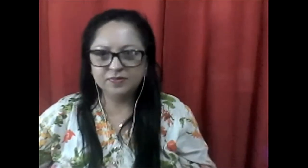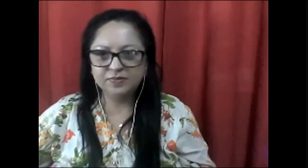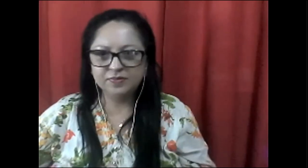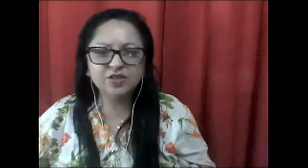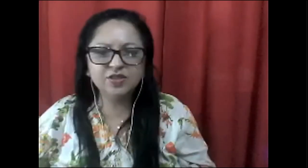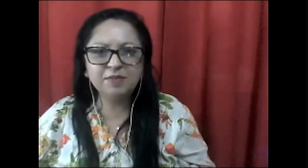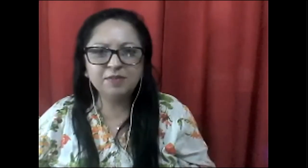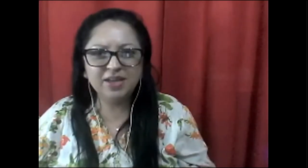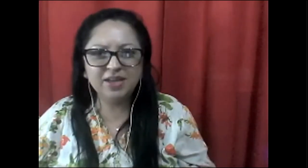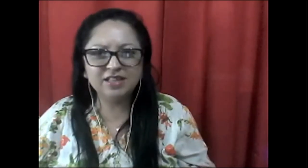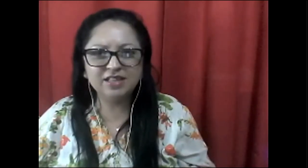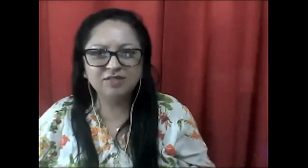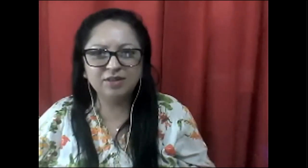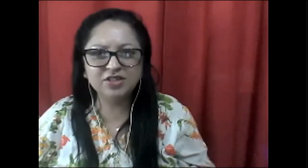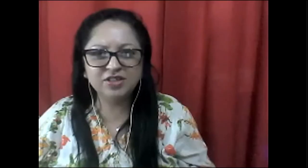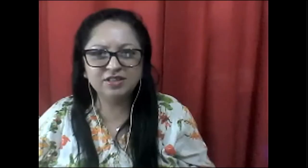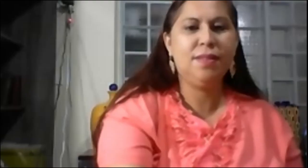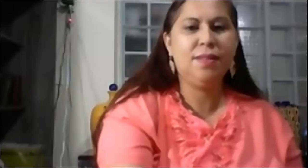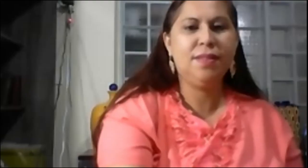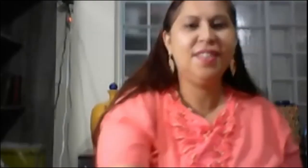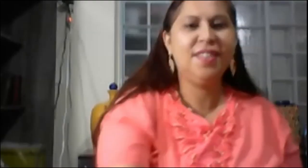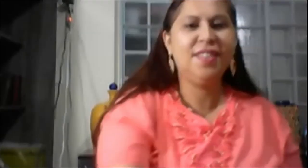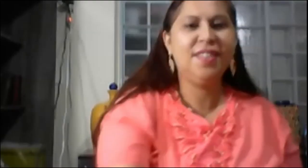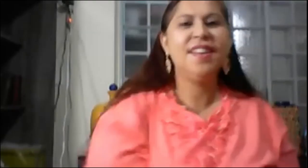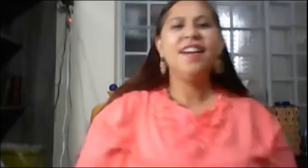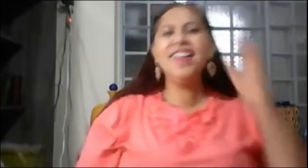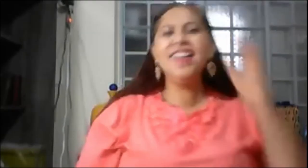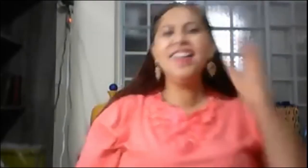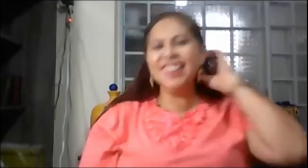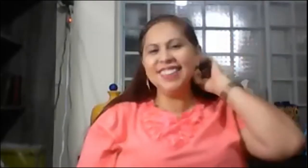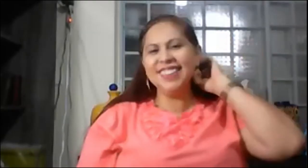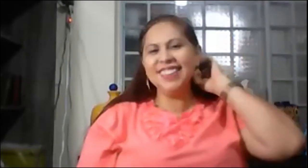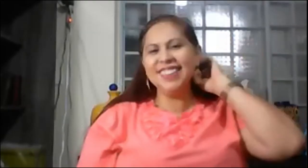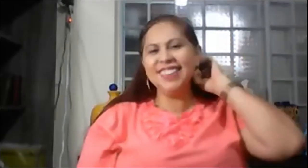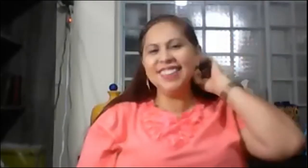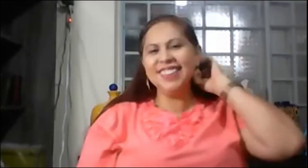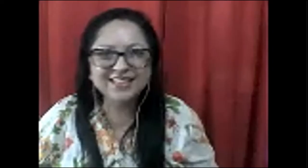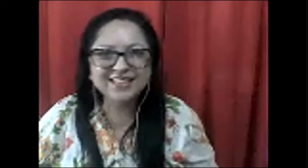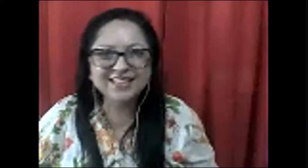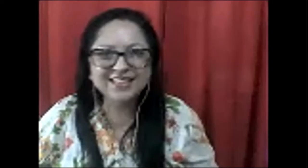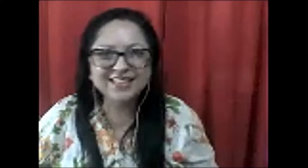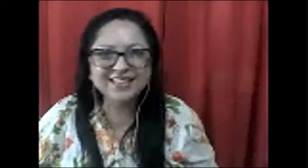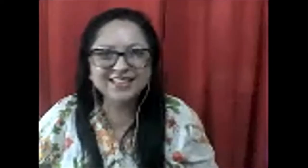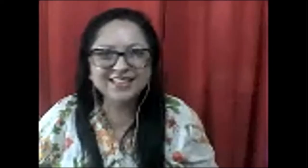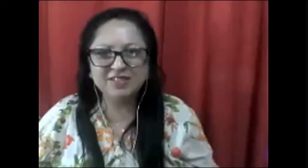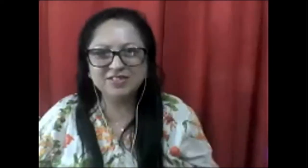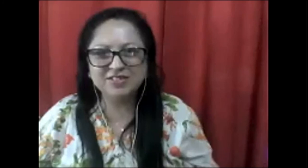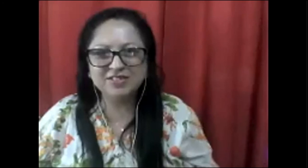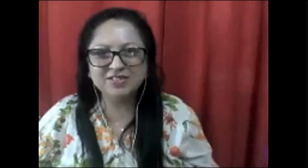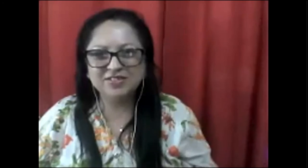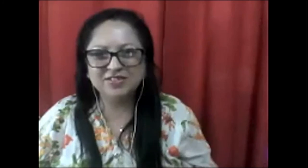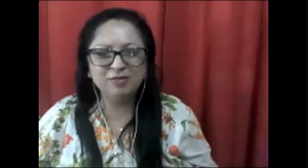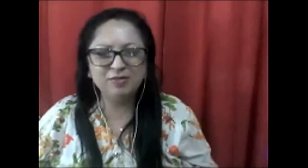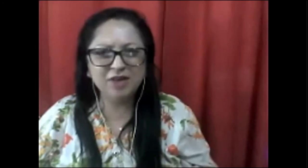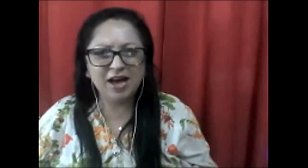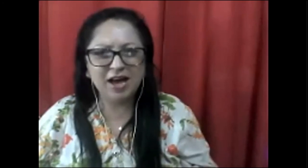Eu sou sempre a fala mais chata, não é, minha gente? Eita, tá dizendo que é 5 minutos, 5 minutos para terminar a reunião, já.